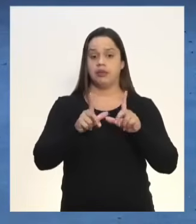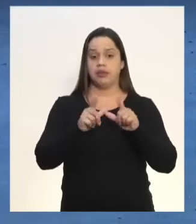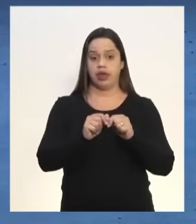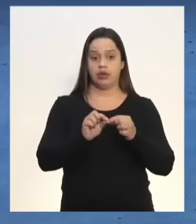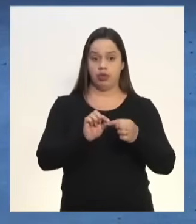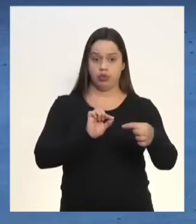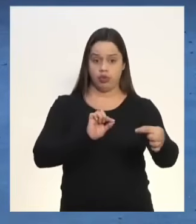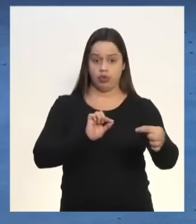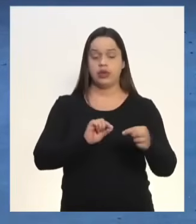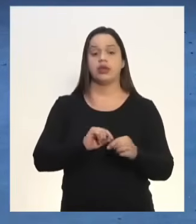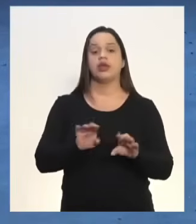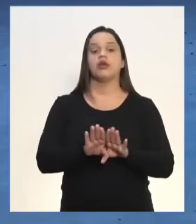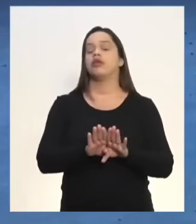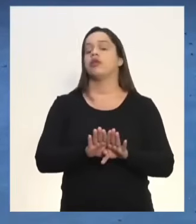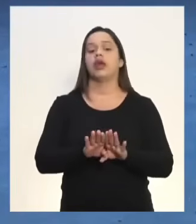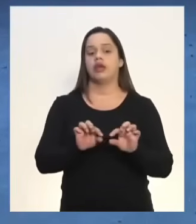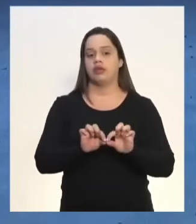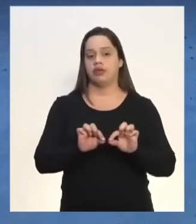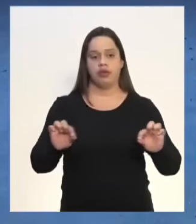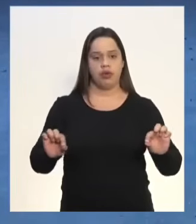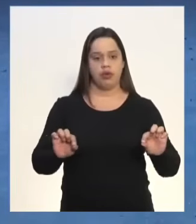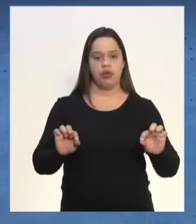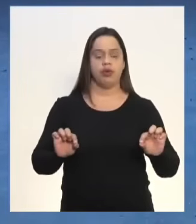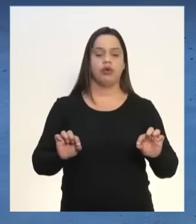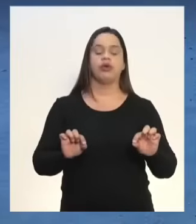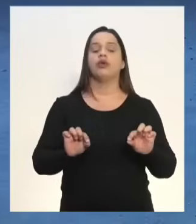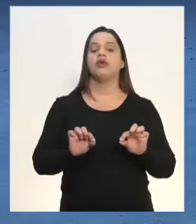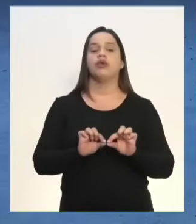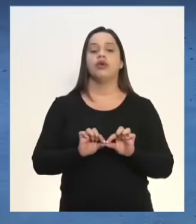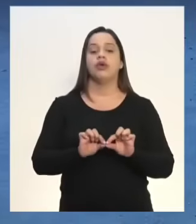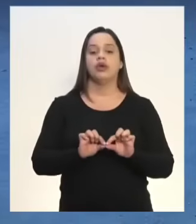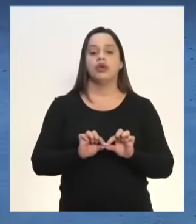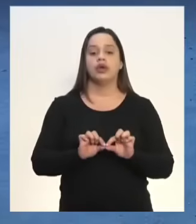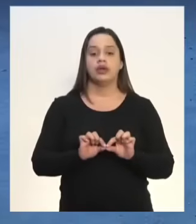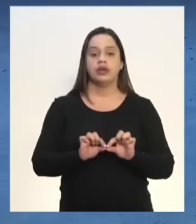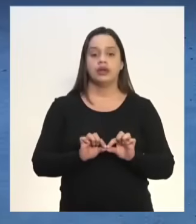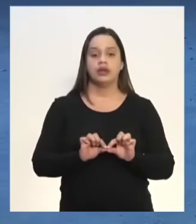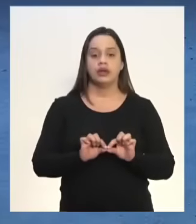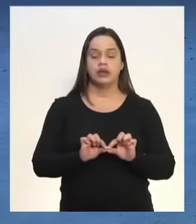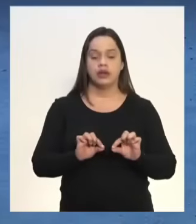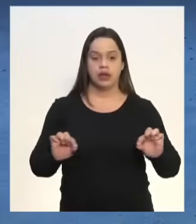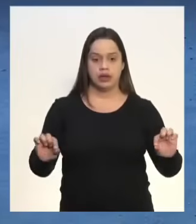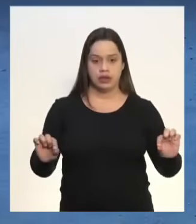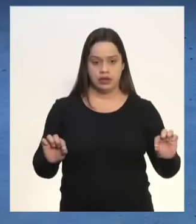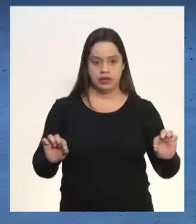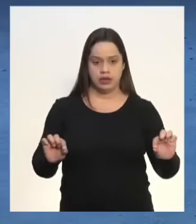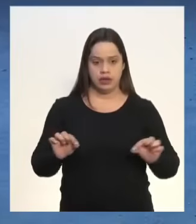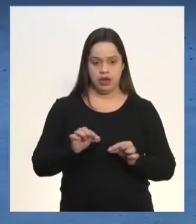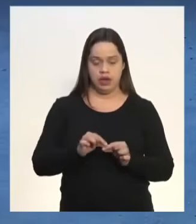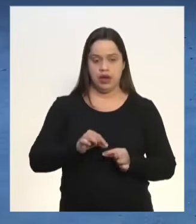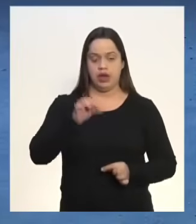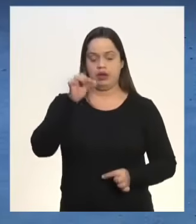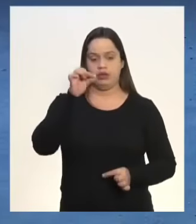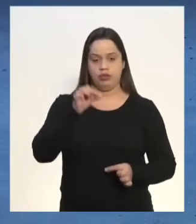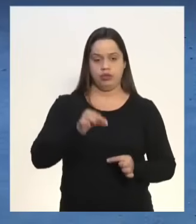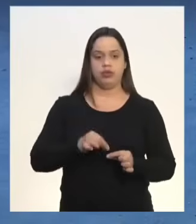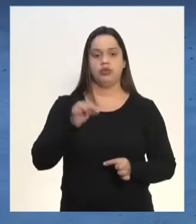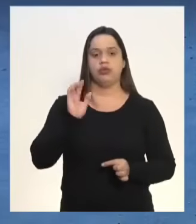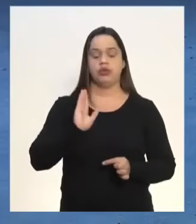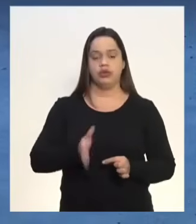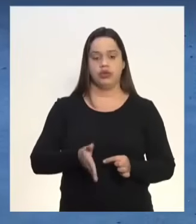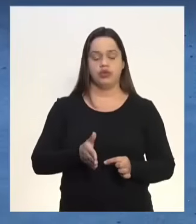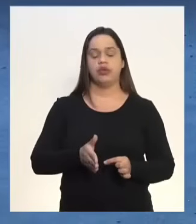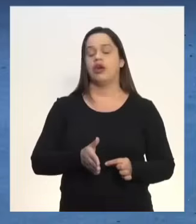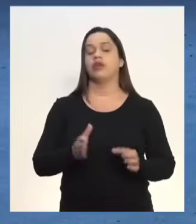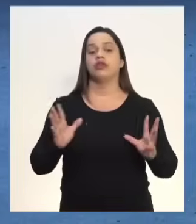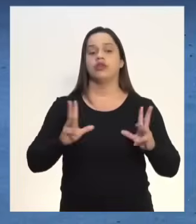tem largura ou profundidade, alguns utilizam assim, né? Largura e a altura aqui dele com